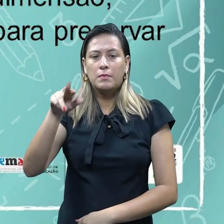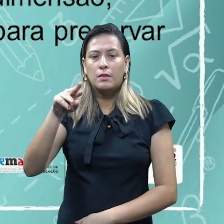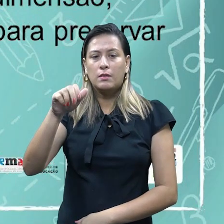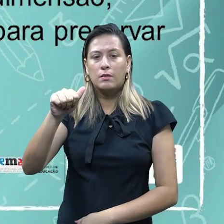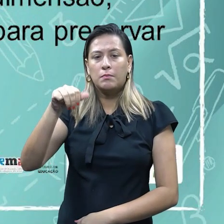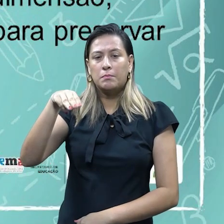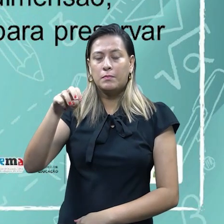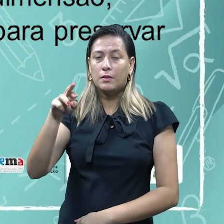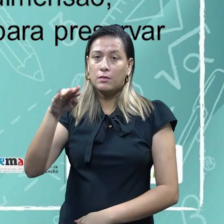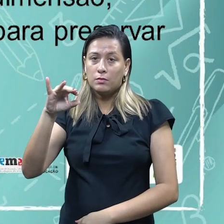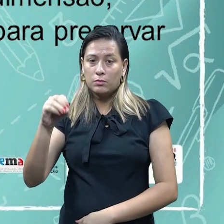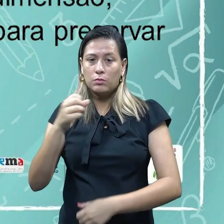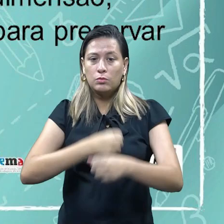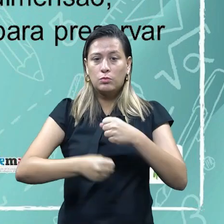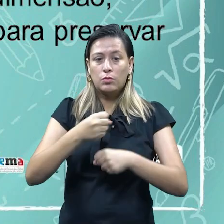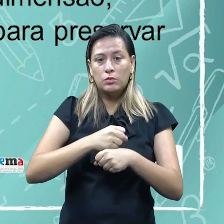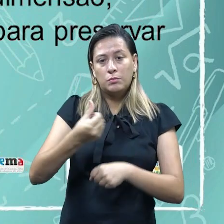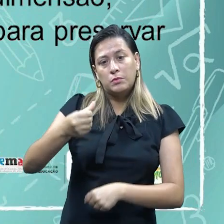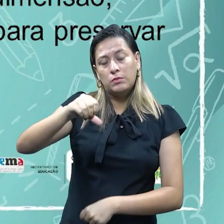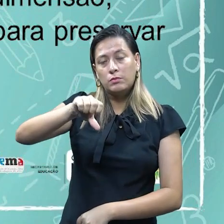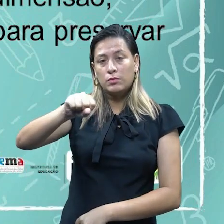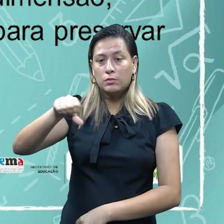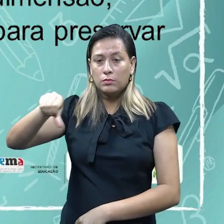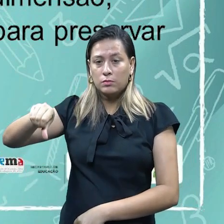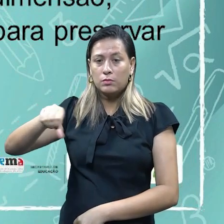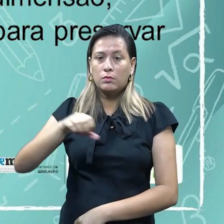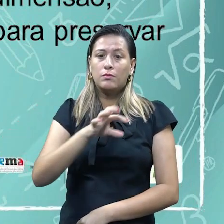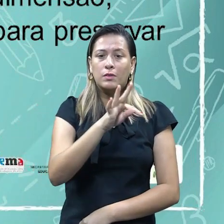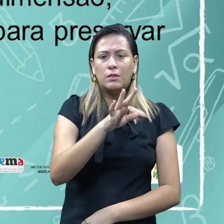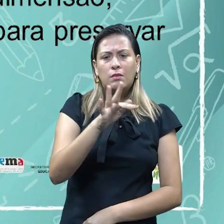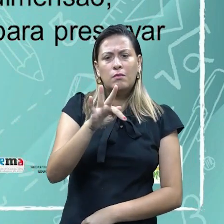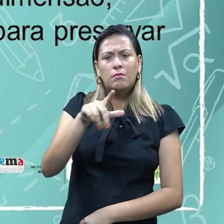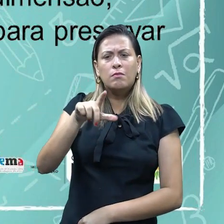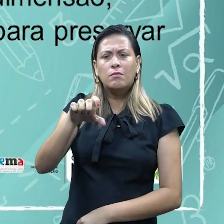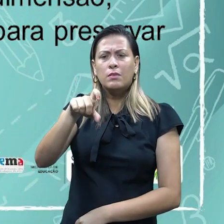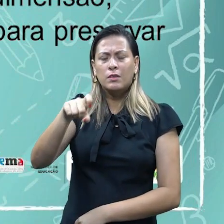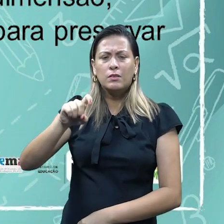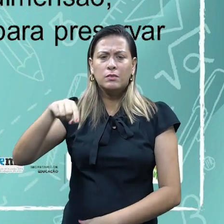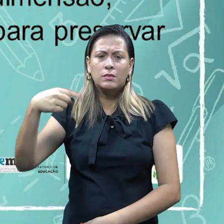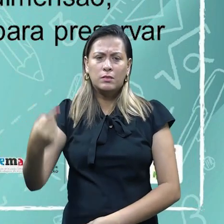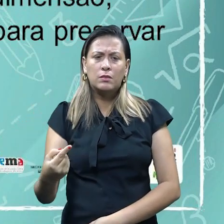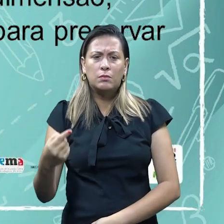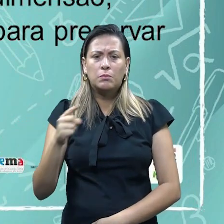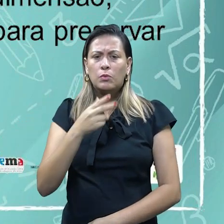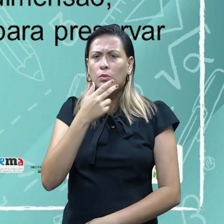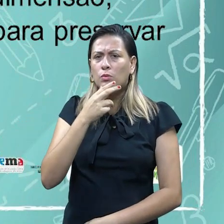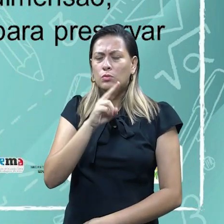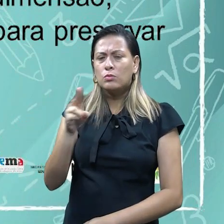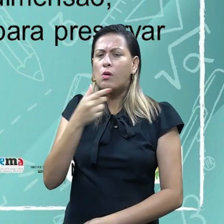paramétrico. Em 1989, o T-Flex e posteriormente o Pro Engineer PTC